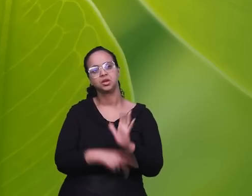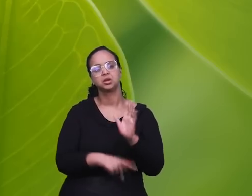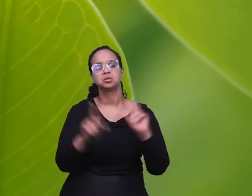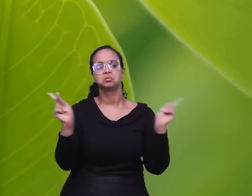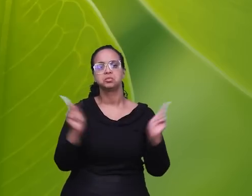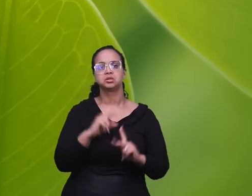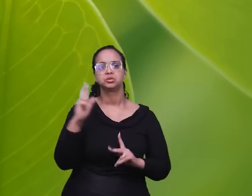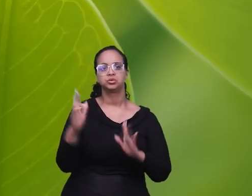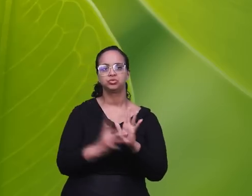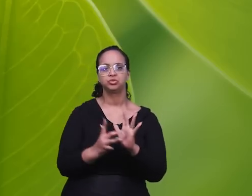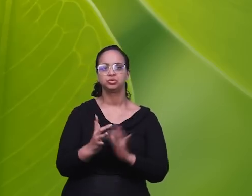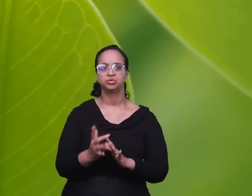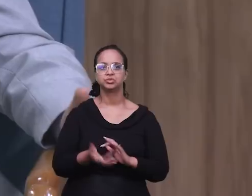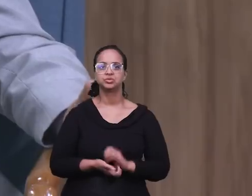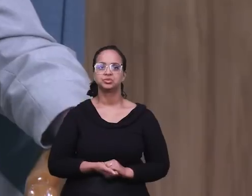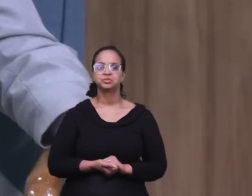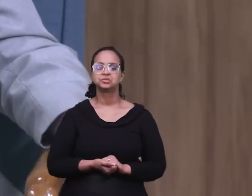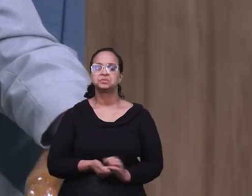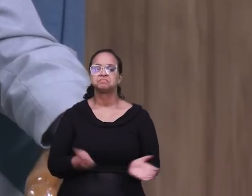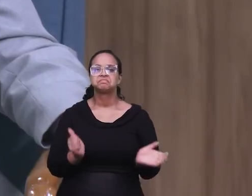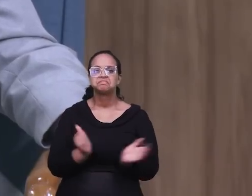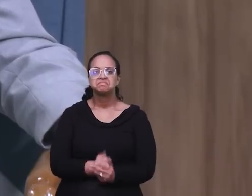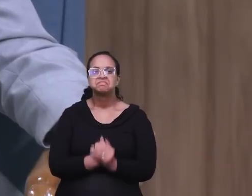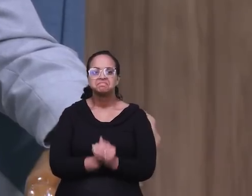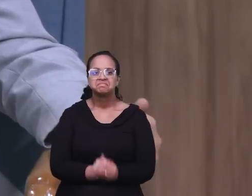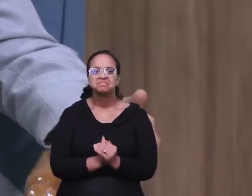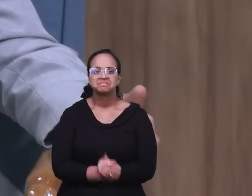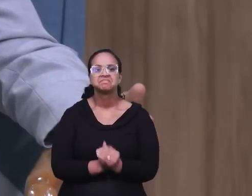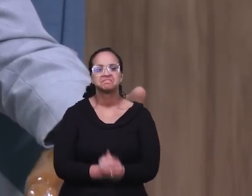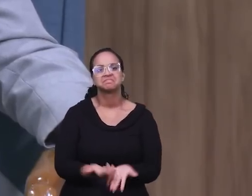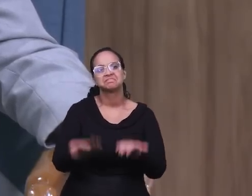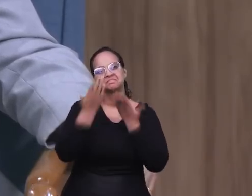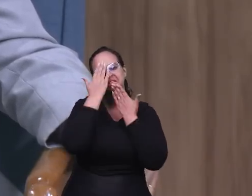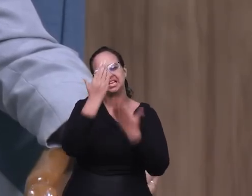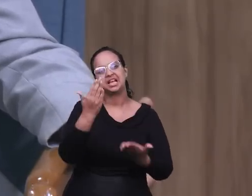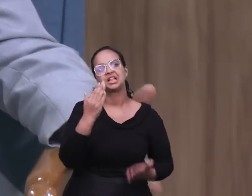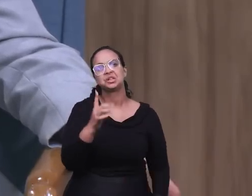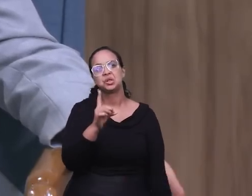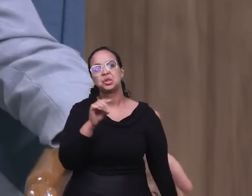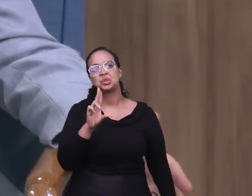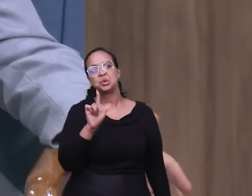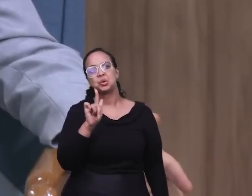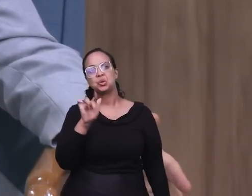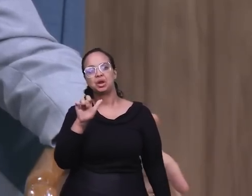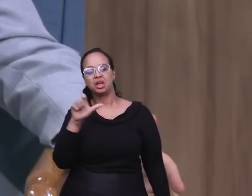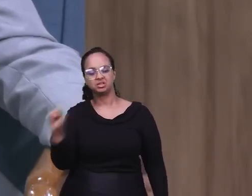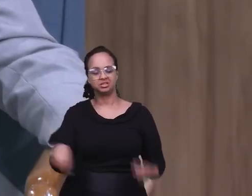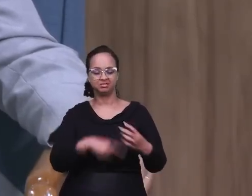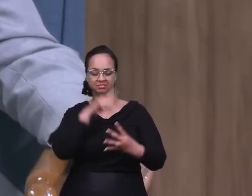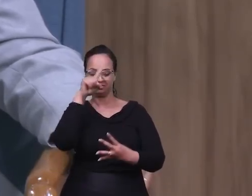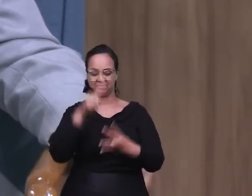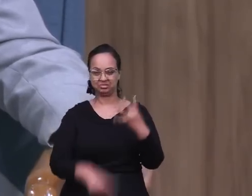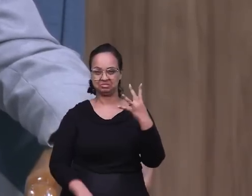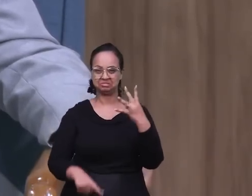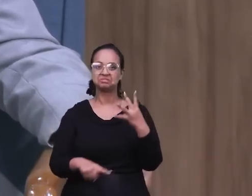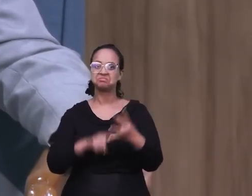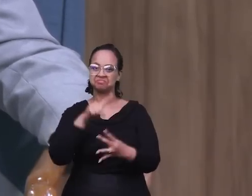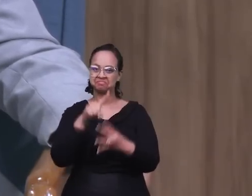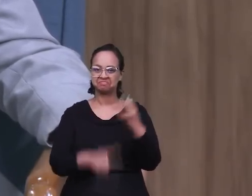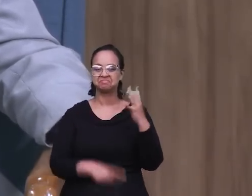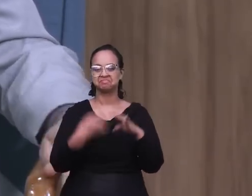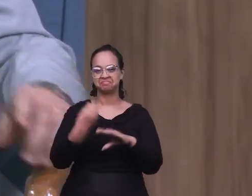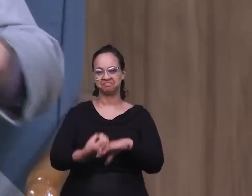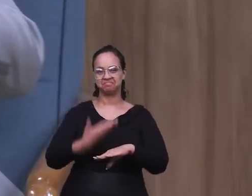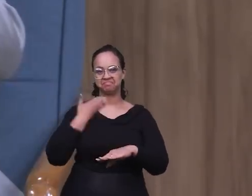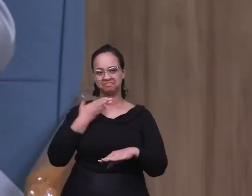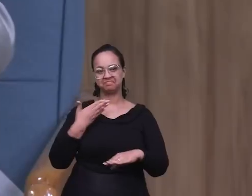Amém? A todos a paz do Senhor Jesus. Amém, glória a Jesus. Obrigado ao Douglas, à Ana Paula, ao Yuri e ao Thales por terem enviado